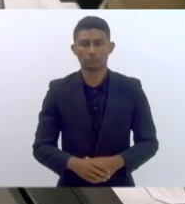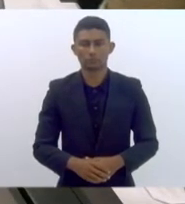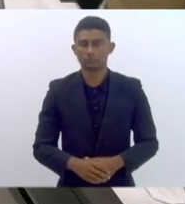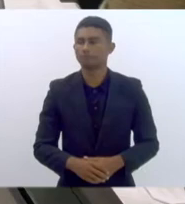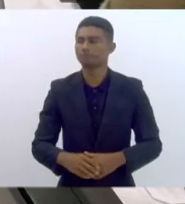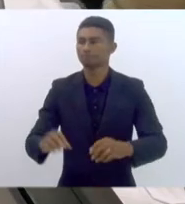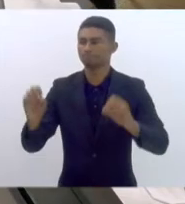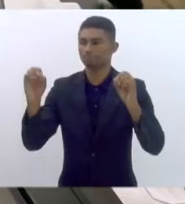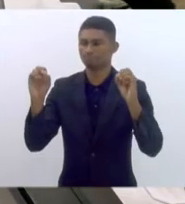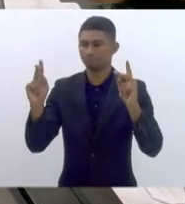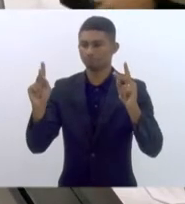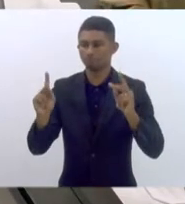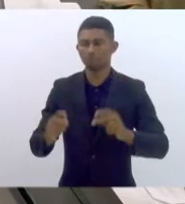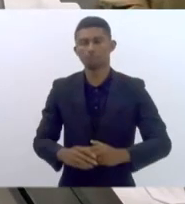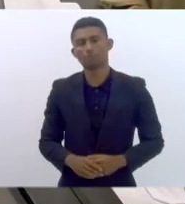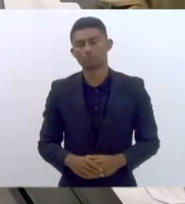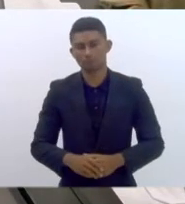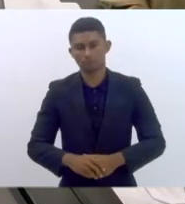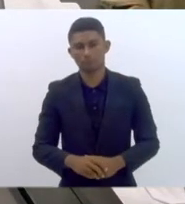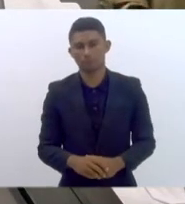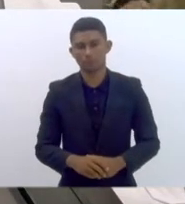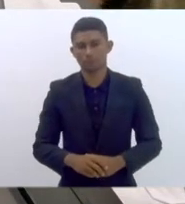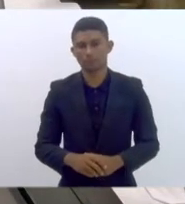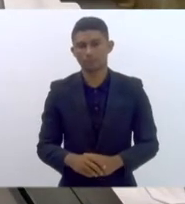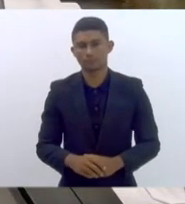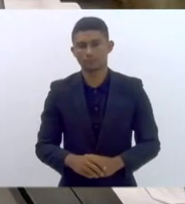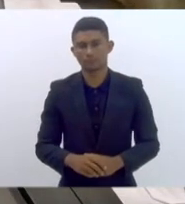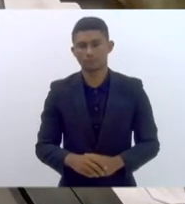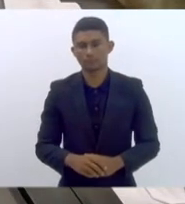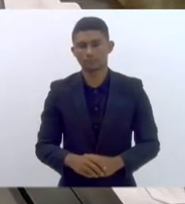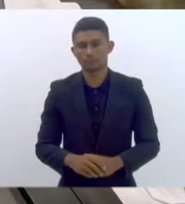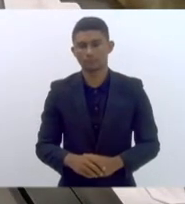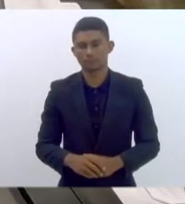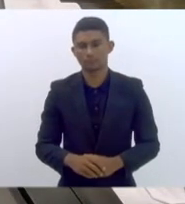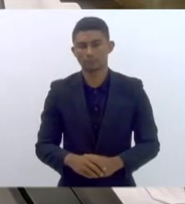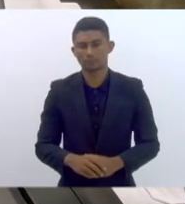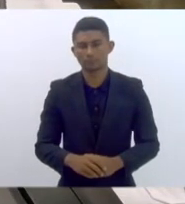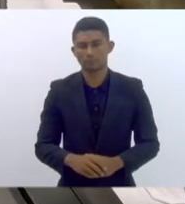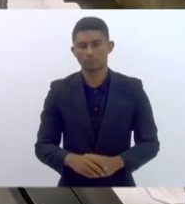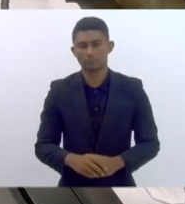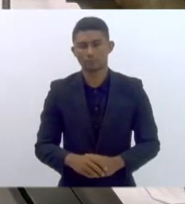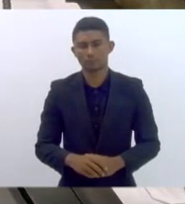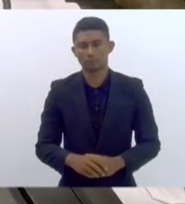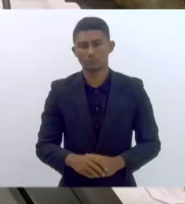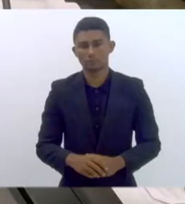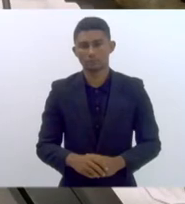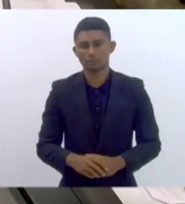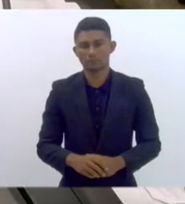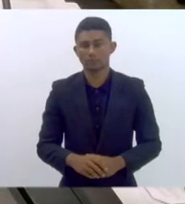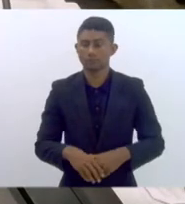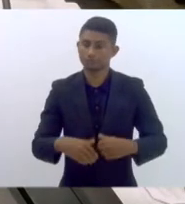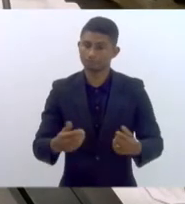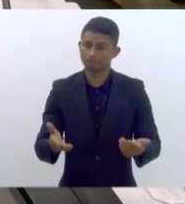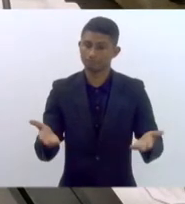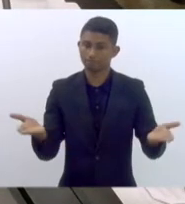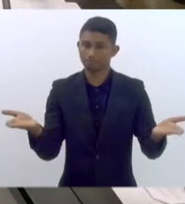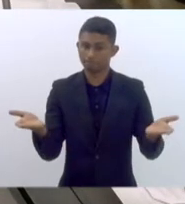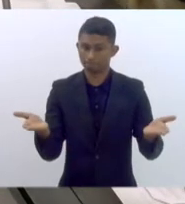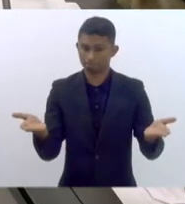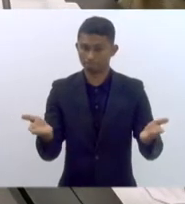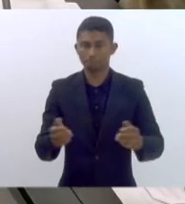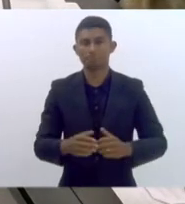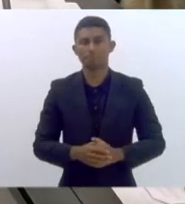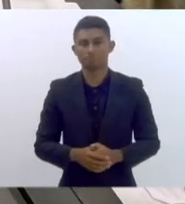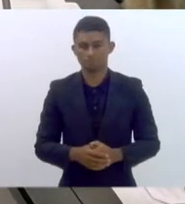Ok. Bom, deixa eu aqui... Agora, E,